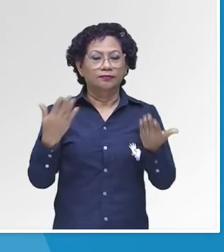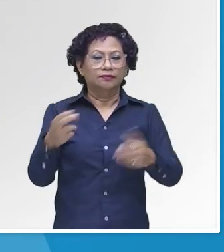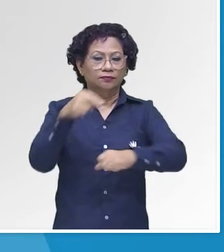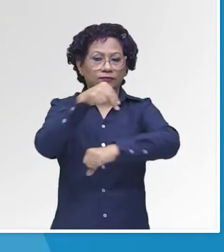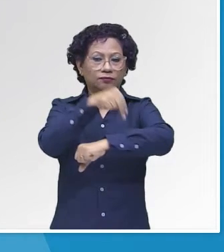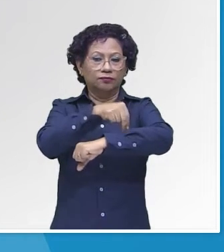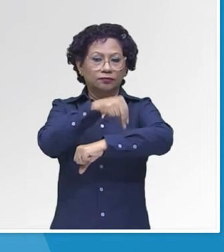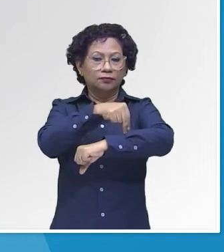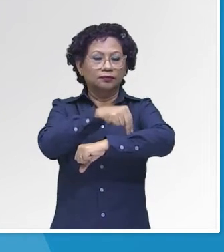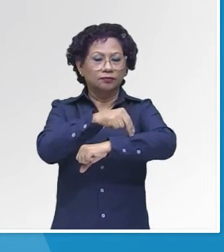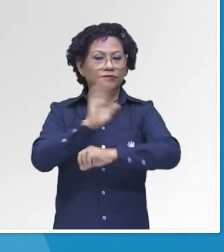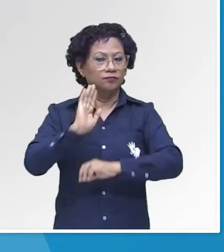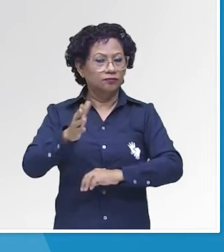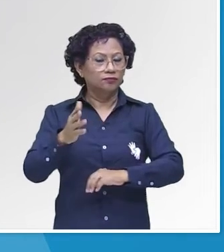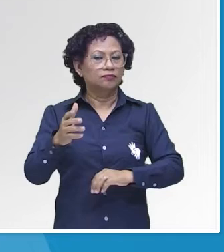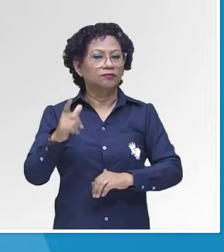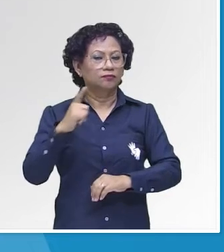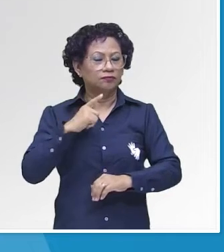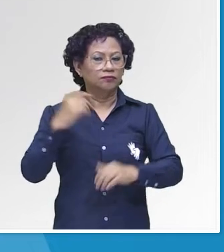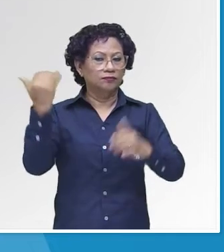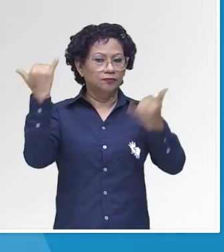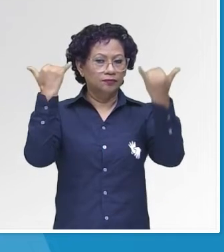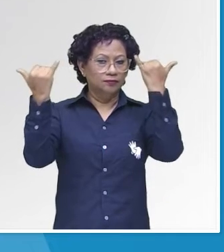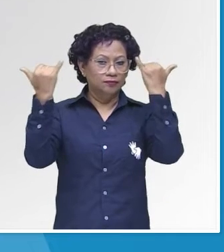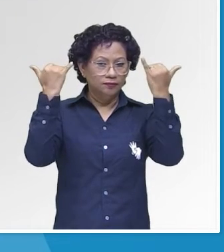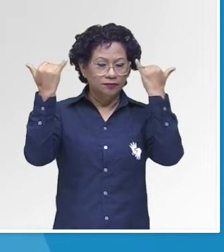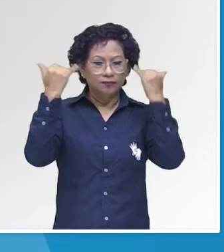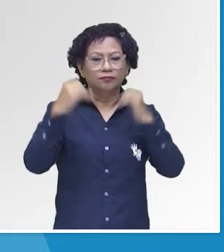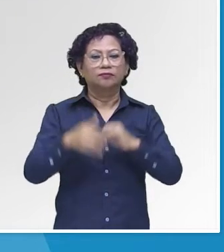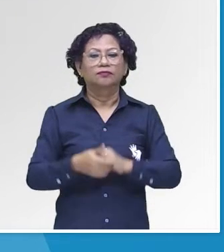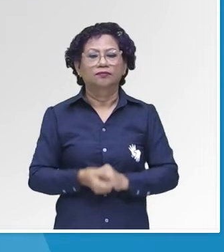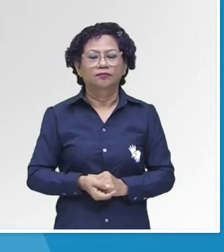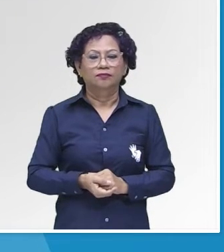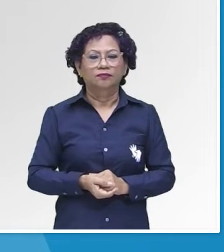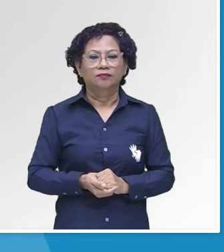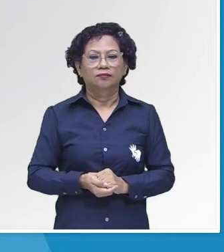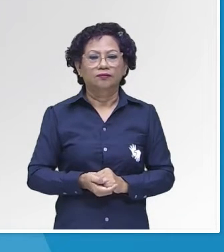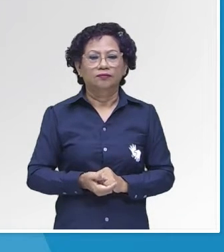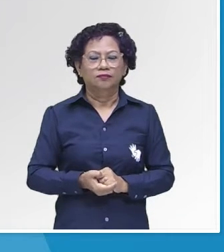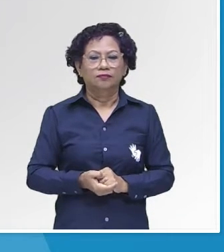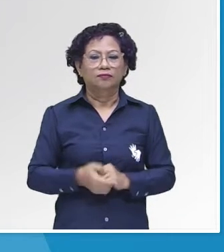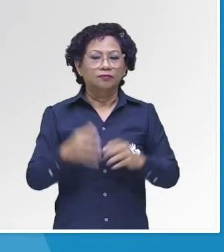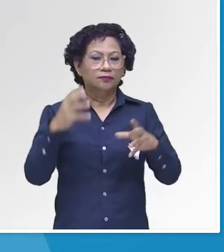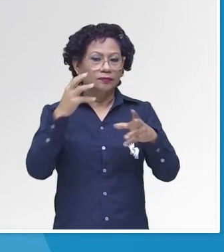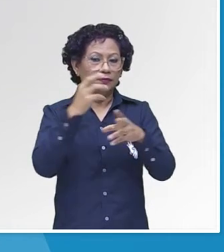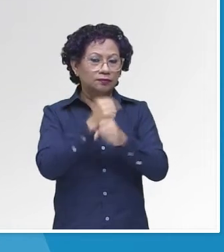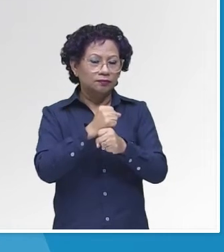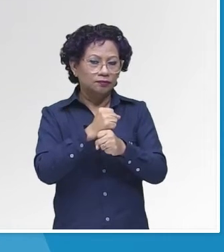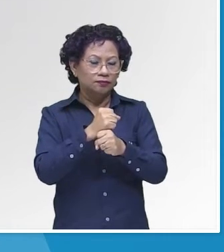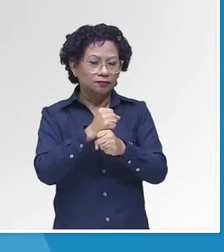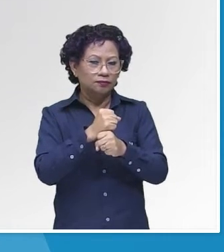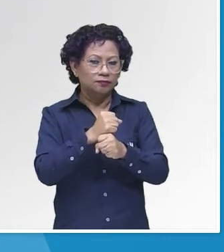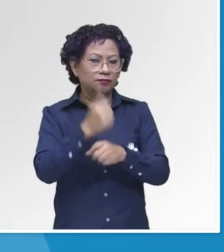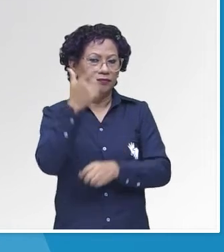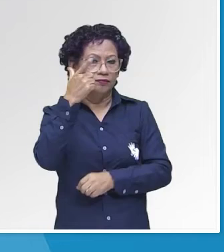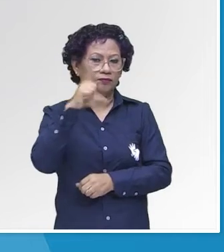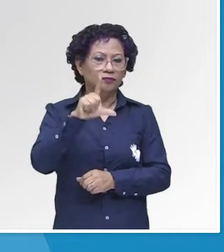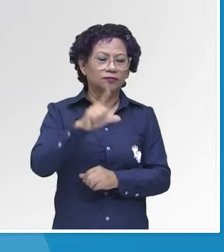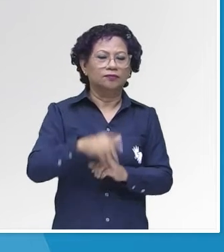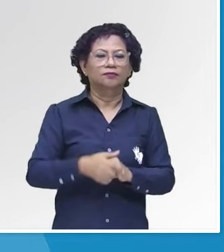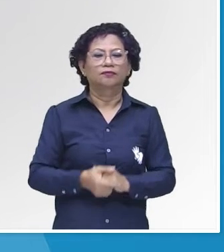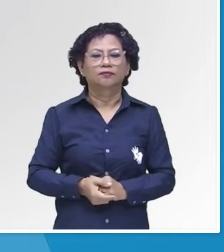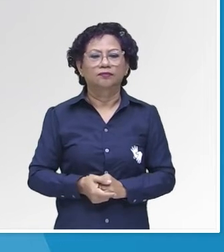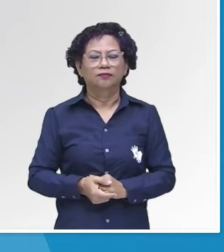as informações. Resta, portanto, colocar no denominador o quê? A quantidade de partidas, né? Então, nós temos